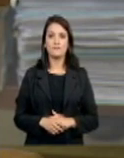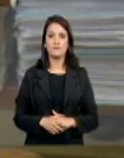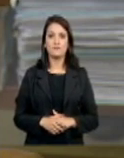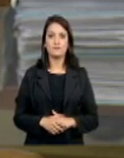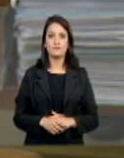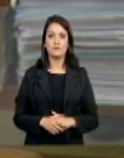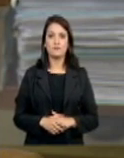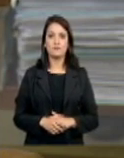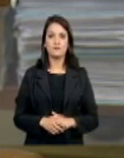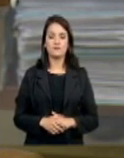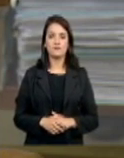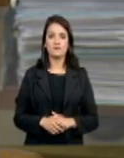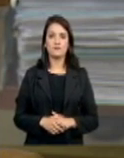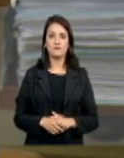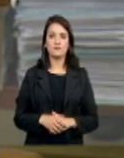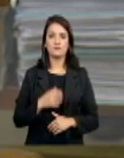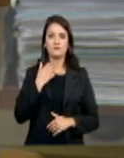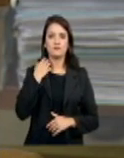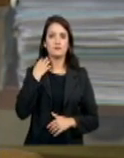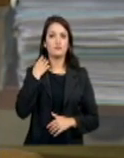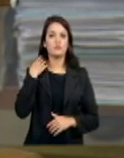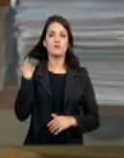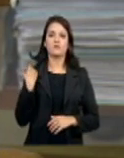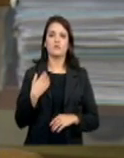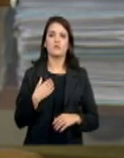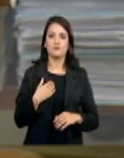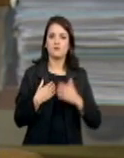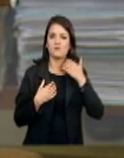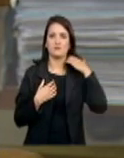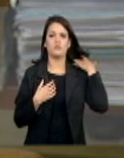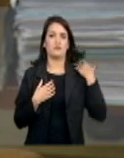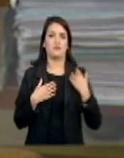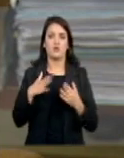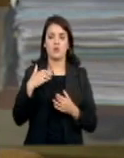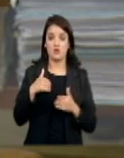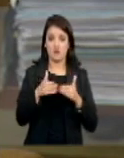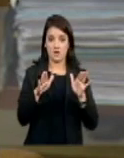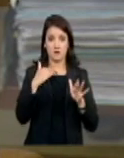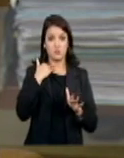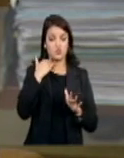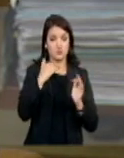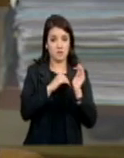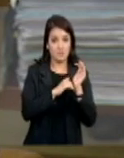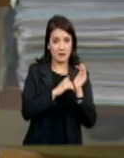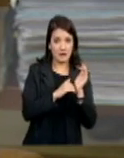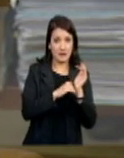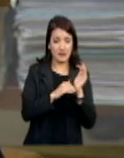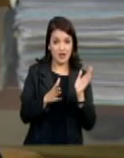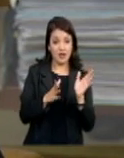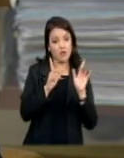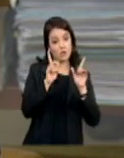conduz exatamente a essas a essas consequências